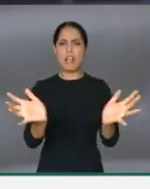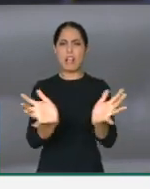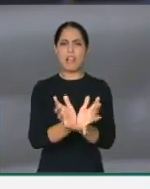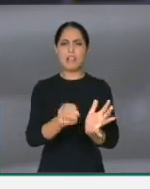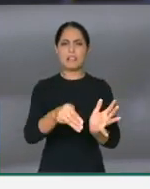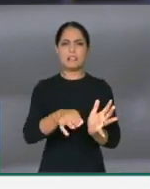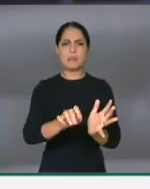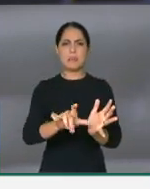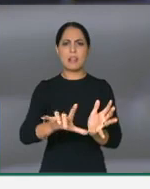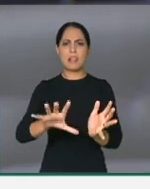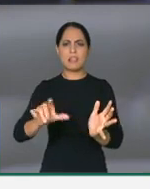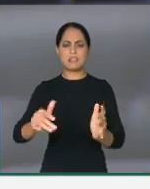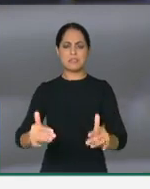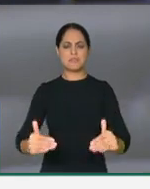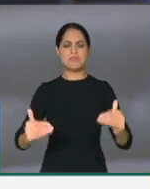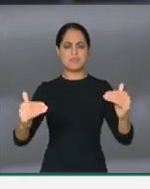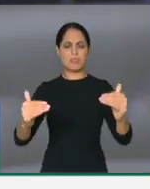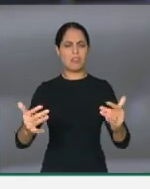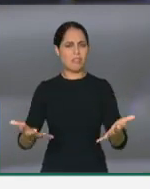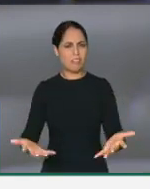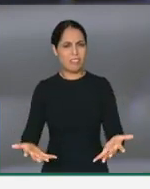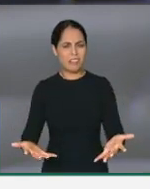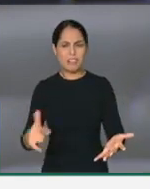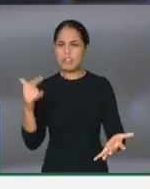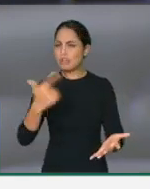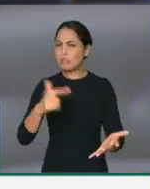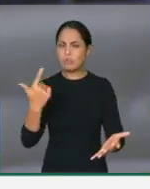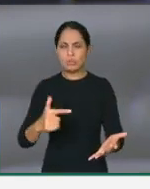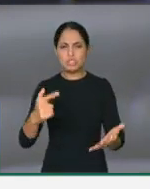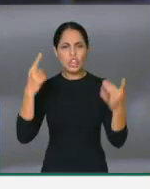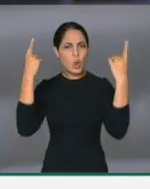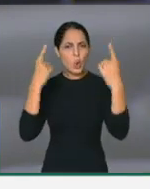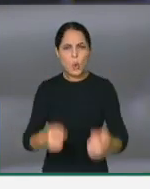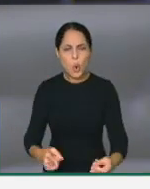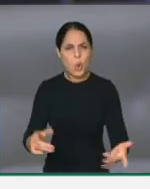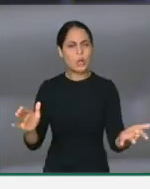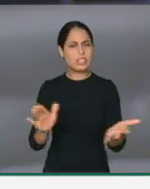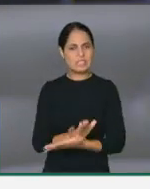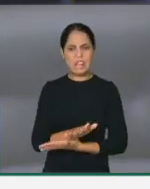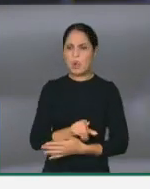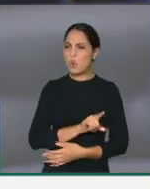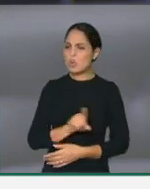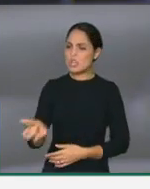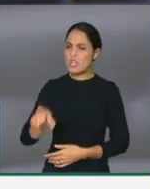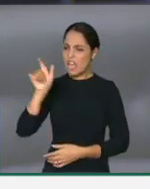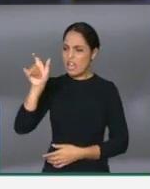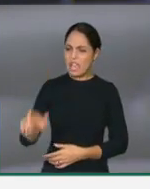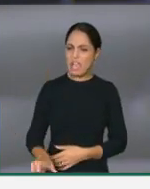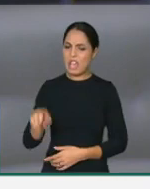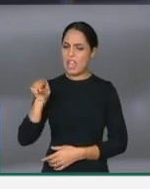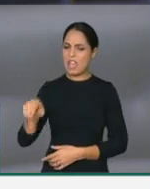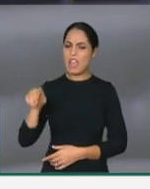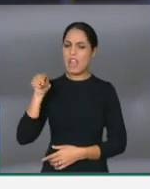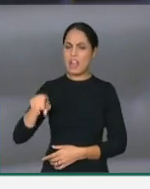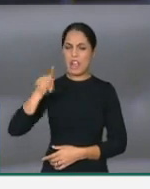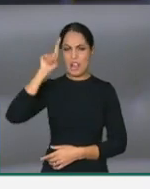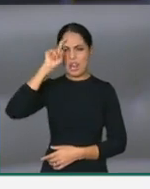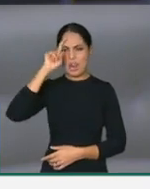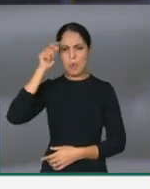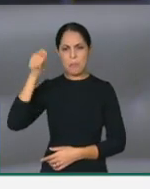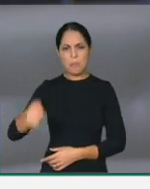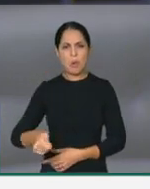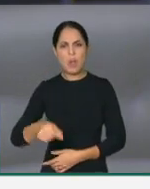sem nenhuma medida efetiva de enfrentamento às milícias. O que ele faz é o contrário. O que ele faz